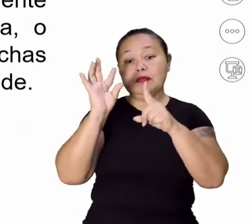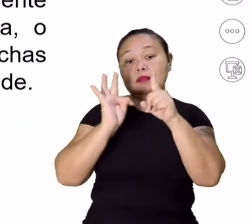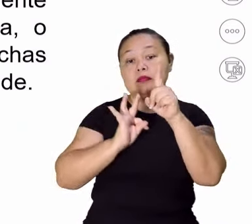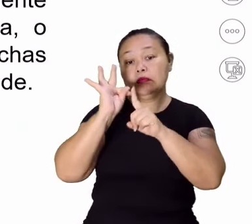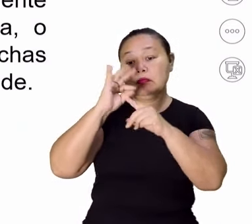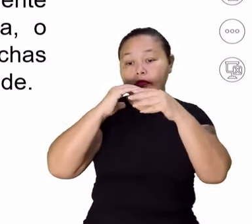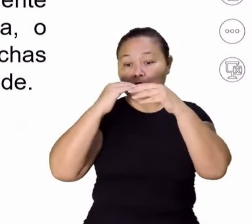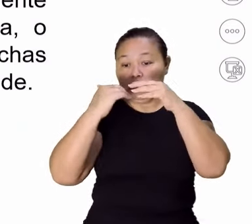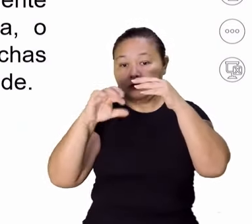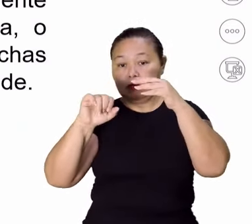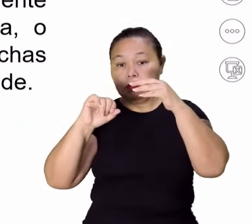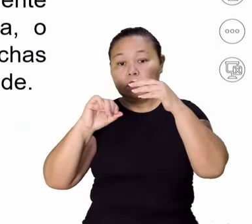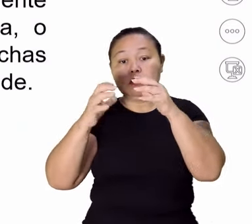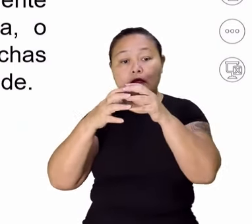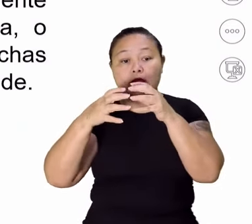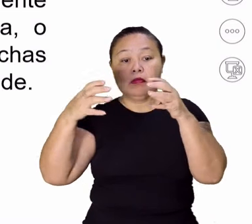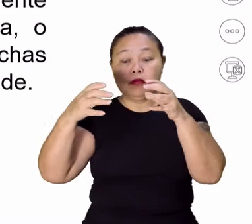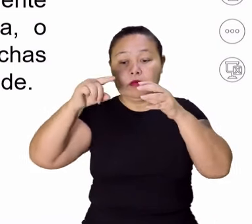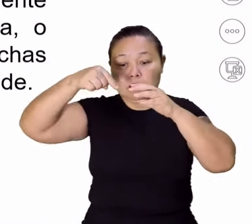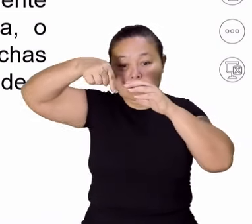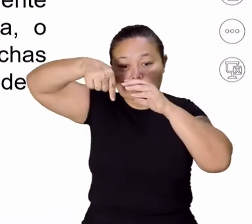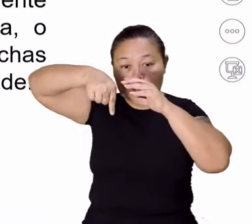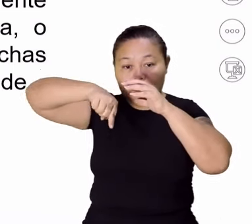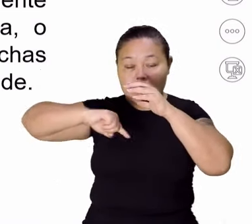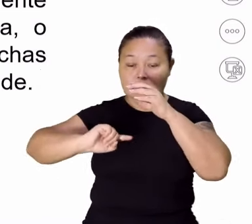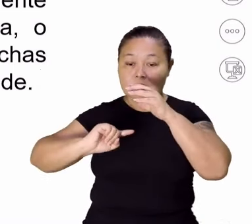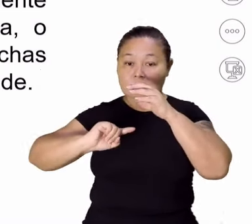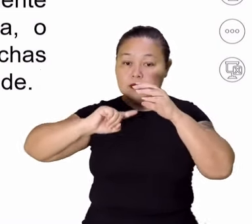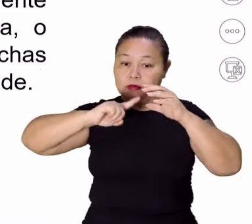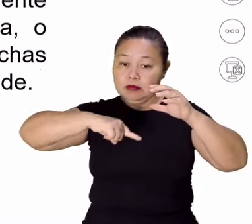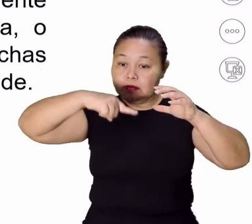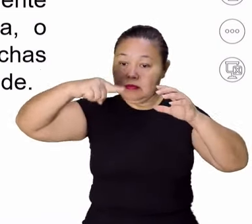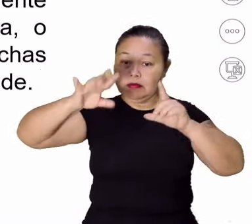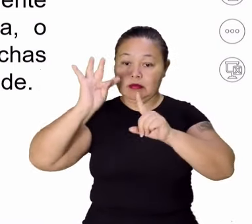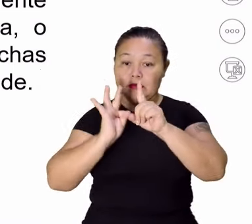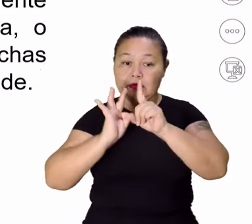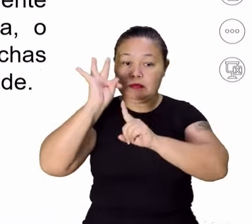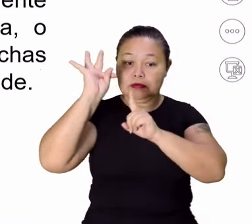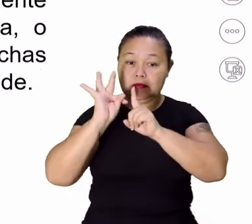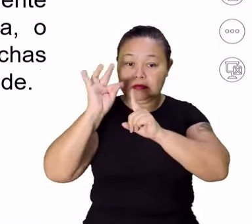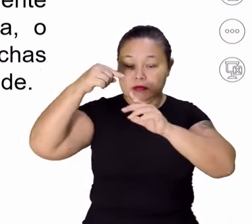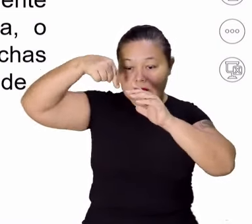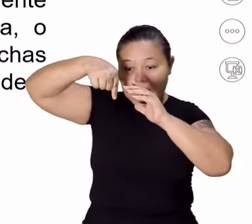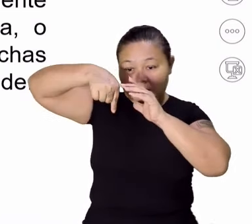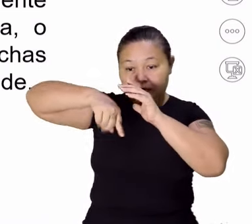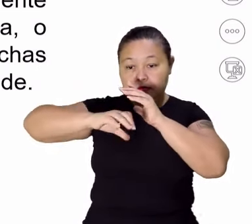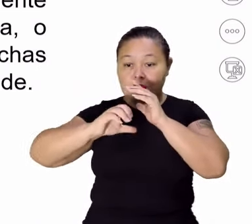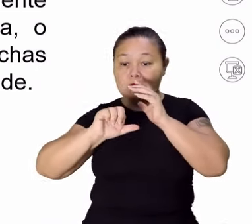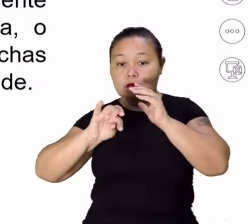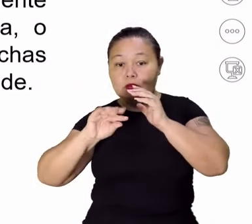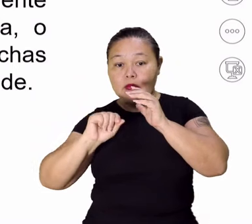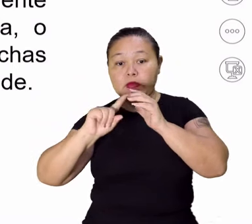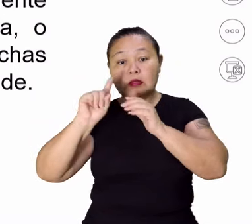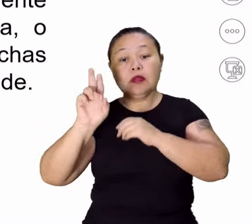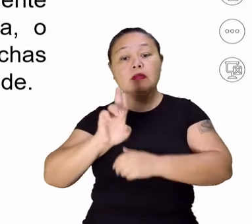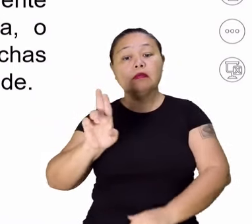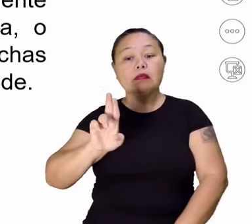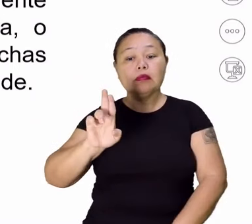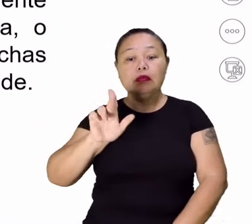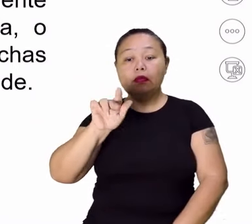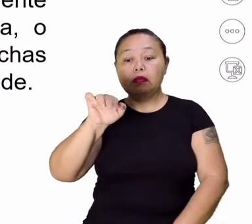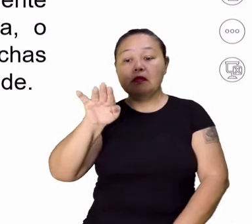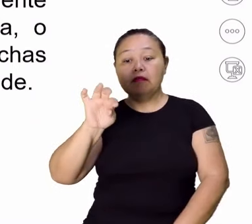A temperatura da crosta aumenta com a profundidade. A variação da temperatura com a profundidade da crosta é